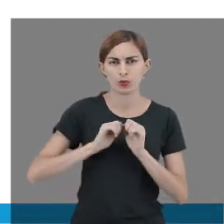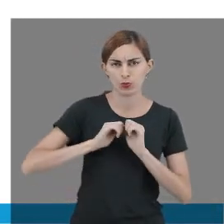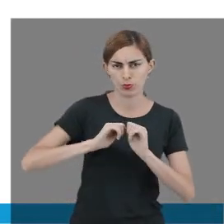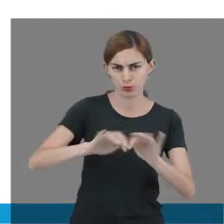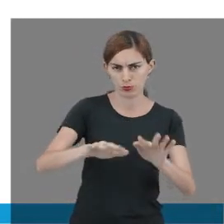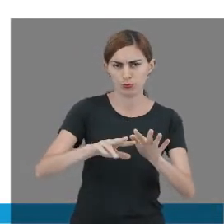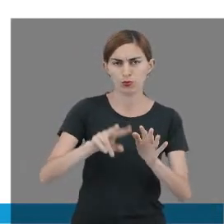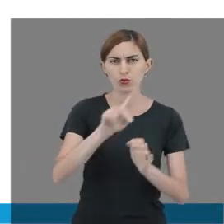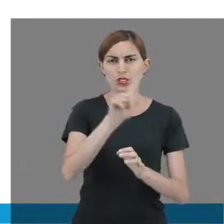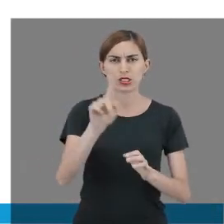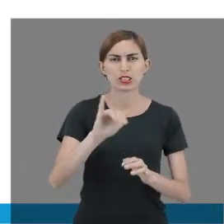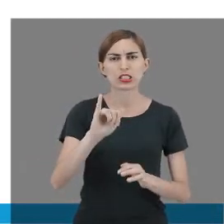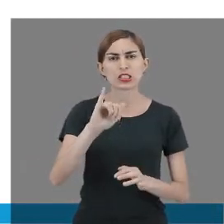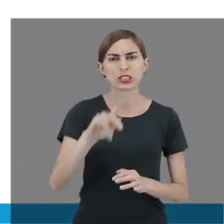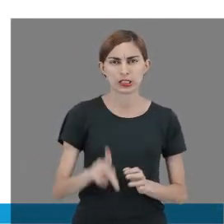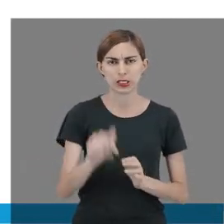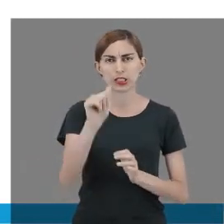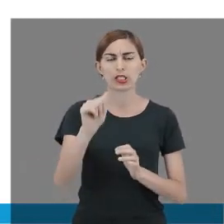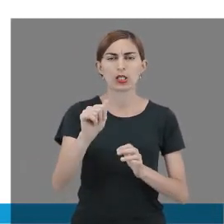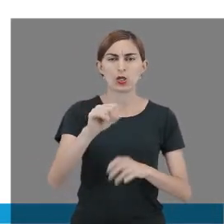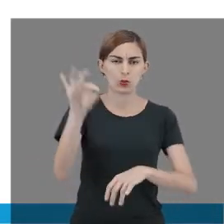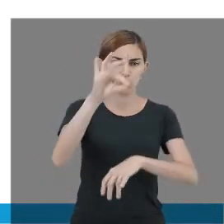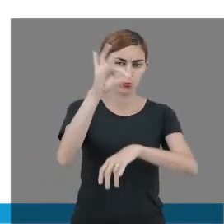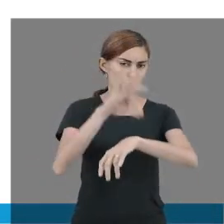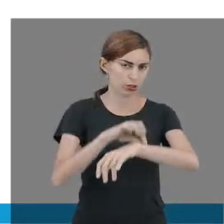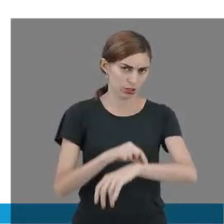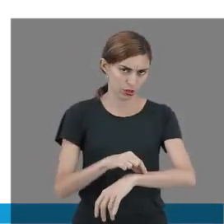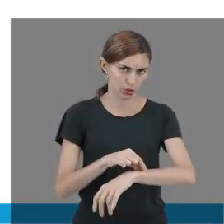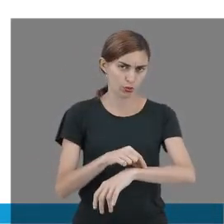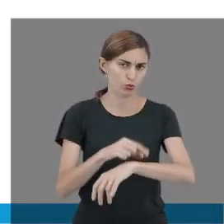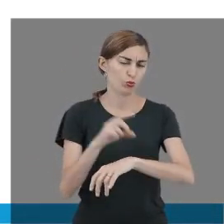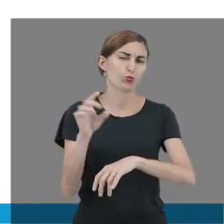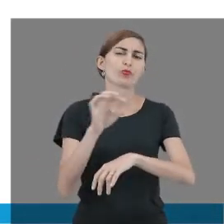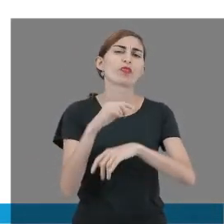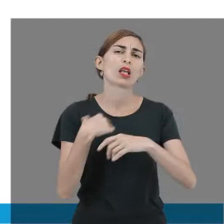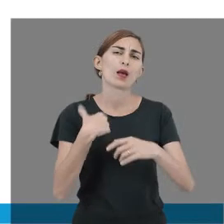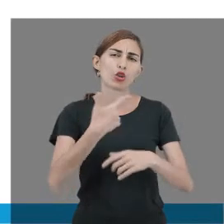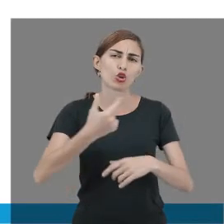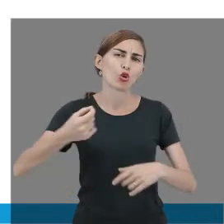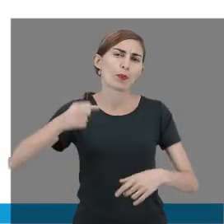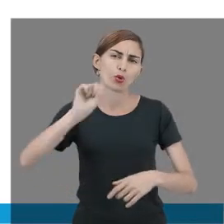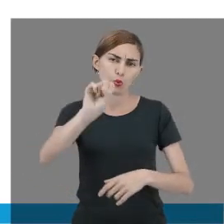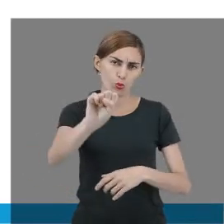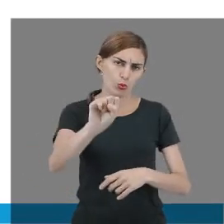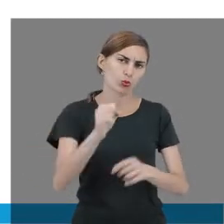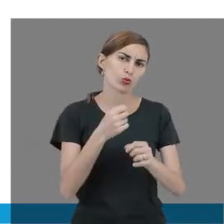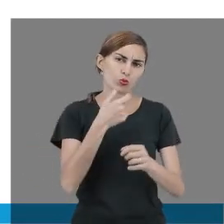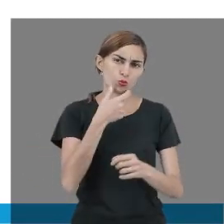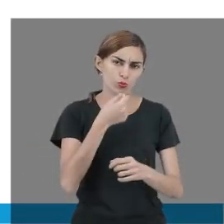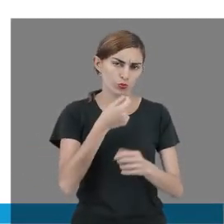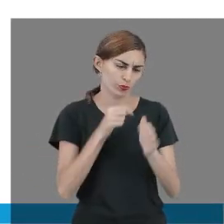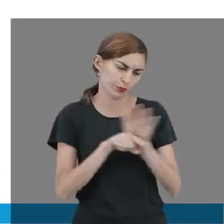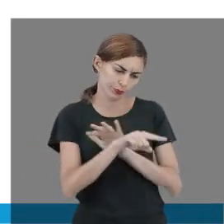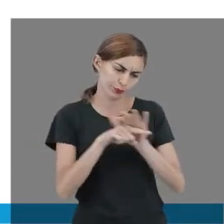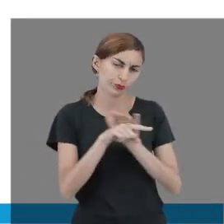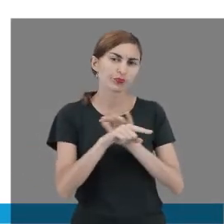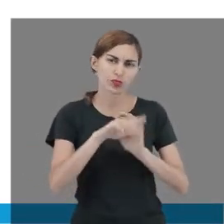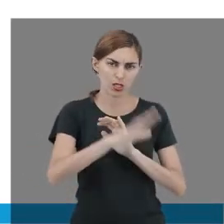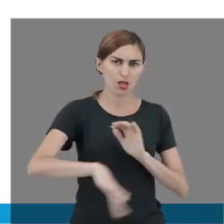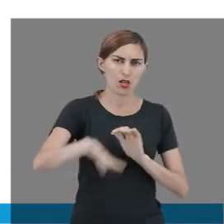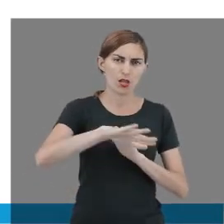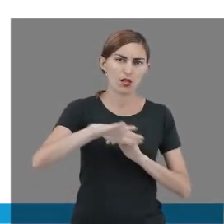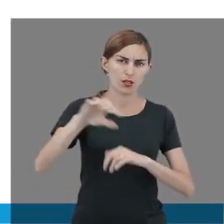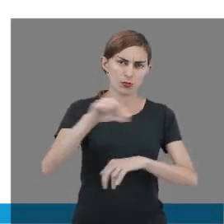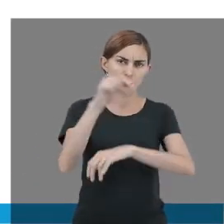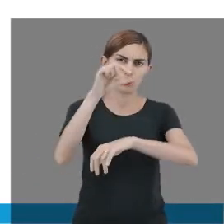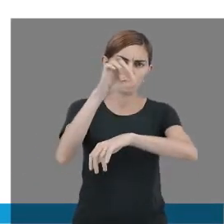Zika vírus através do mosquito. Em 2008, foi relatado um caso de um pesquisador que estava na área onde tinha